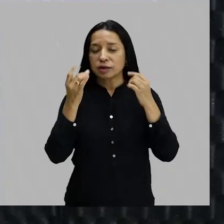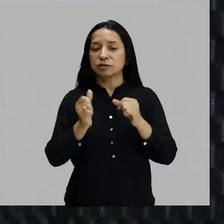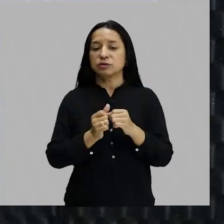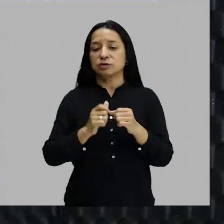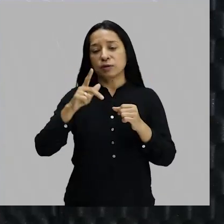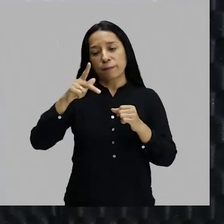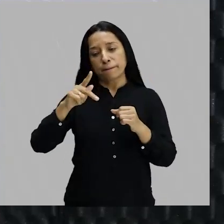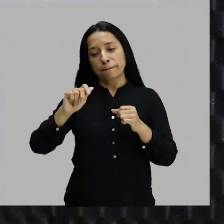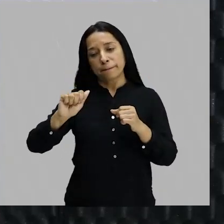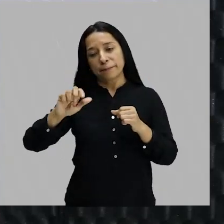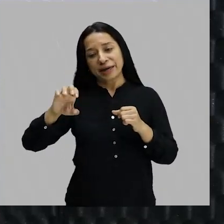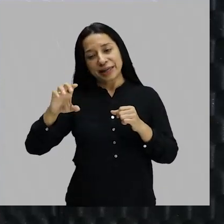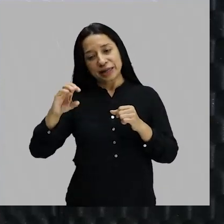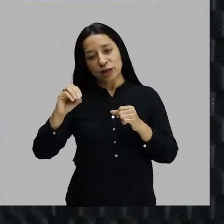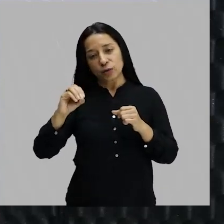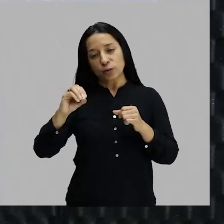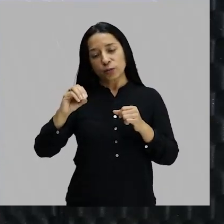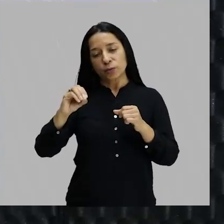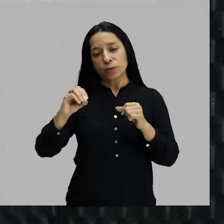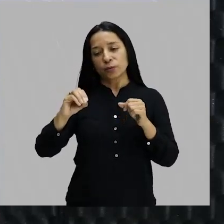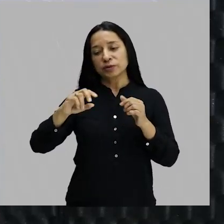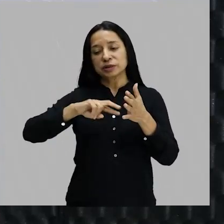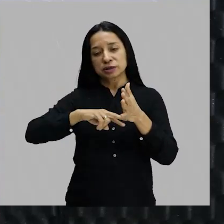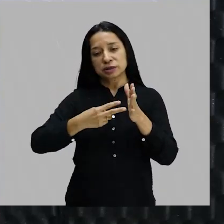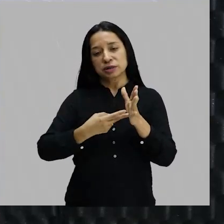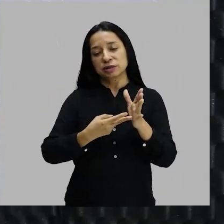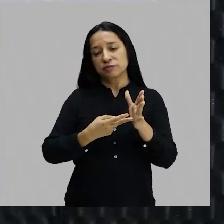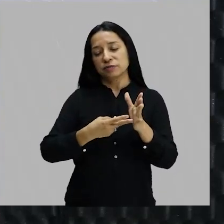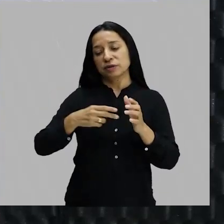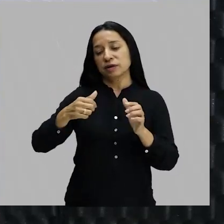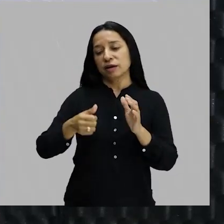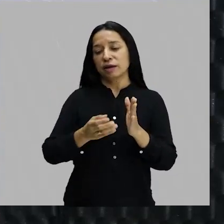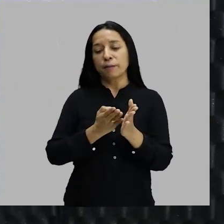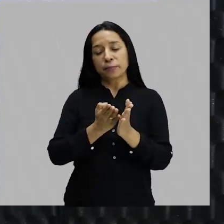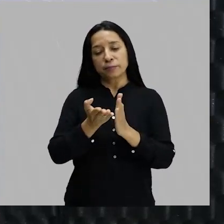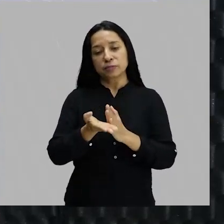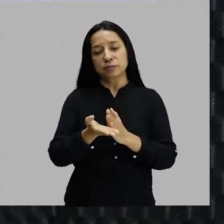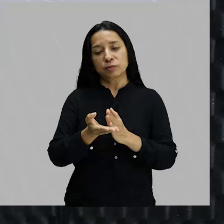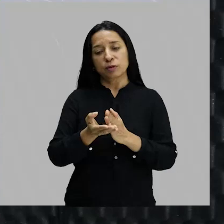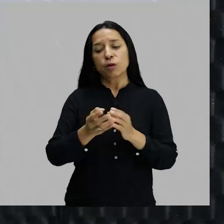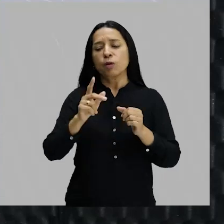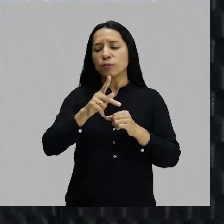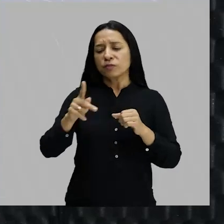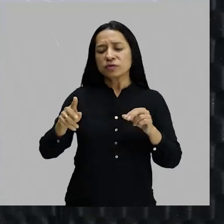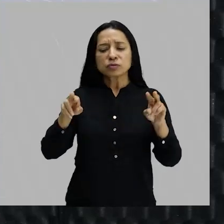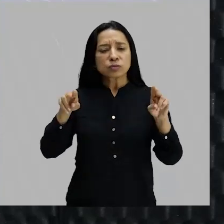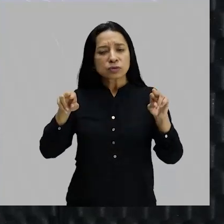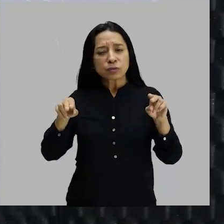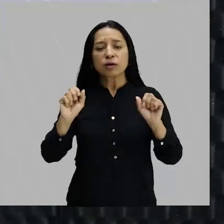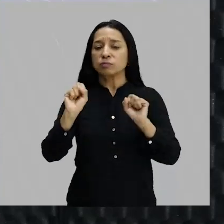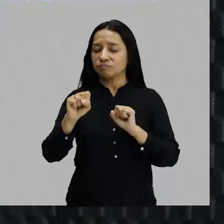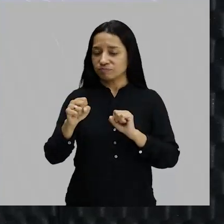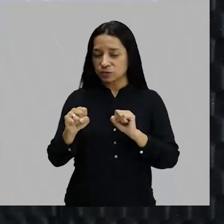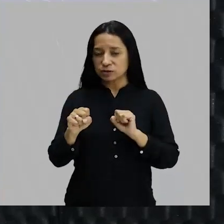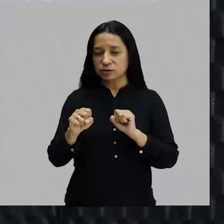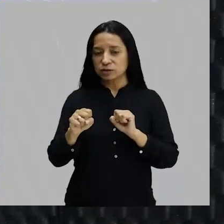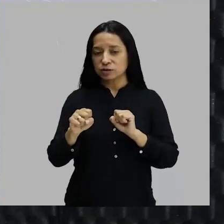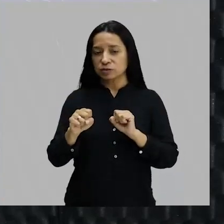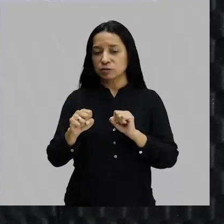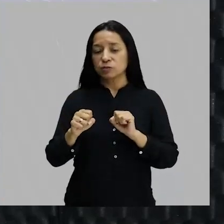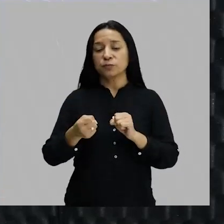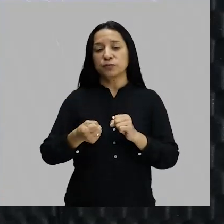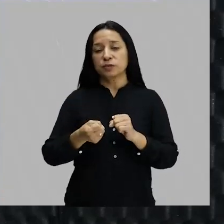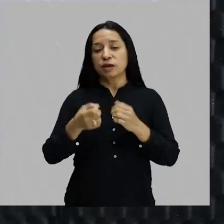arte paleocristã, paleo significa primitivo. Ah, professor, é a mesma coisa? Sim. Então, quando a gente fala de arte